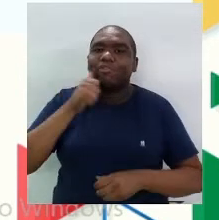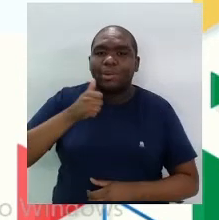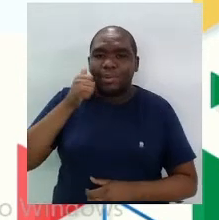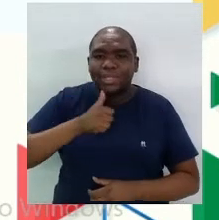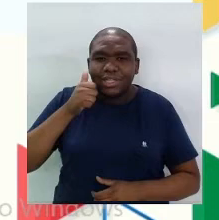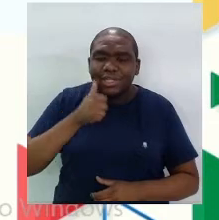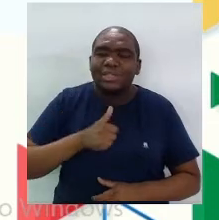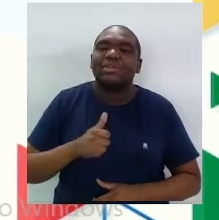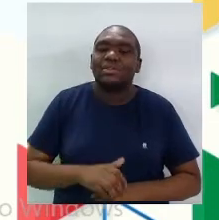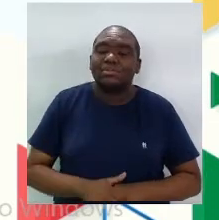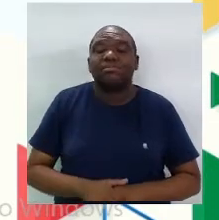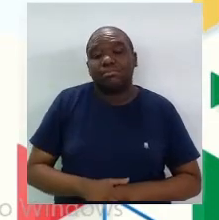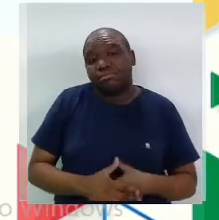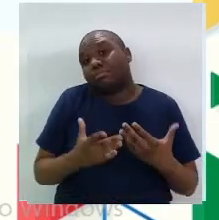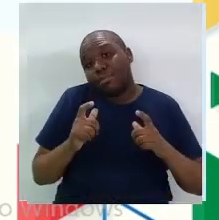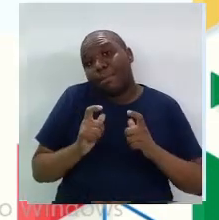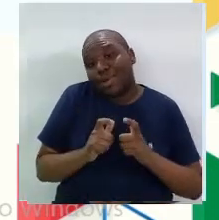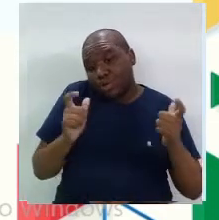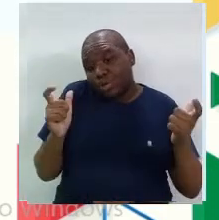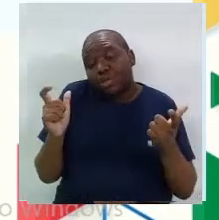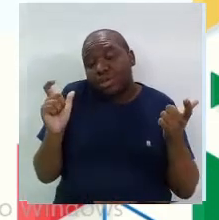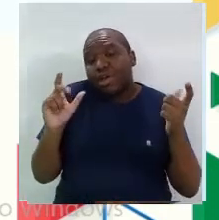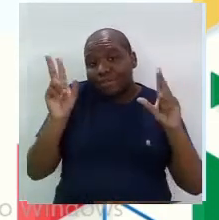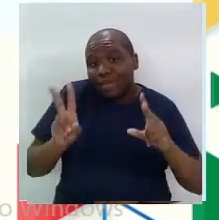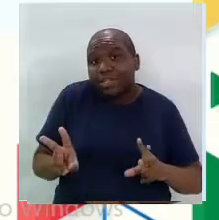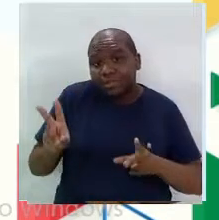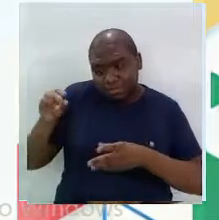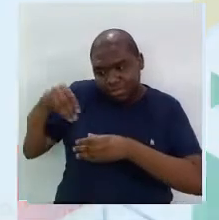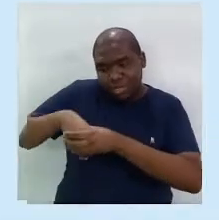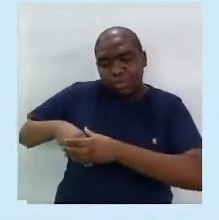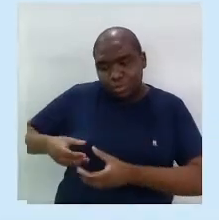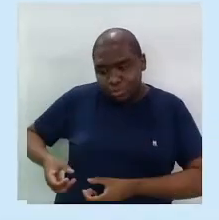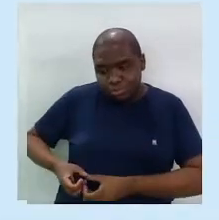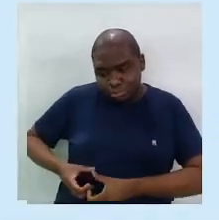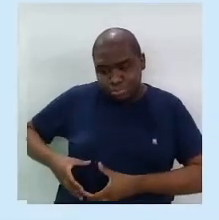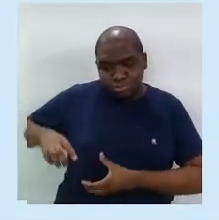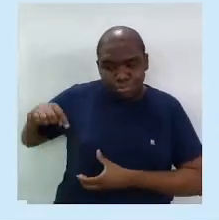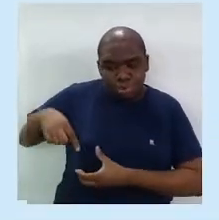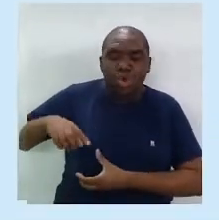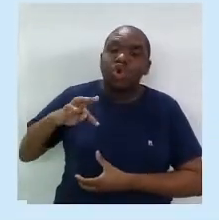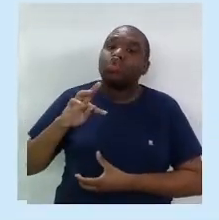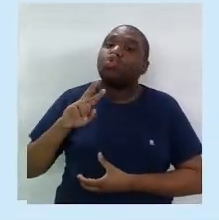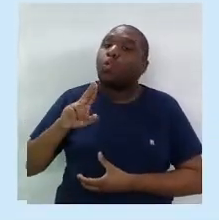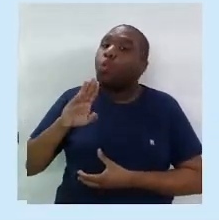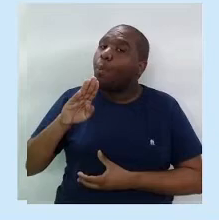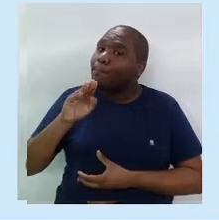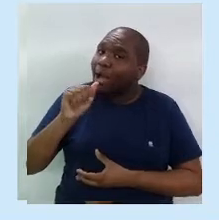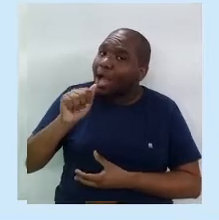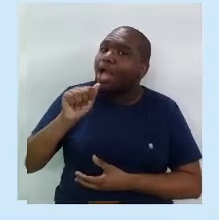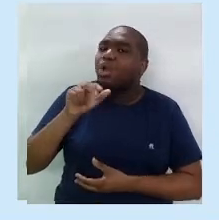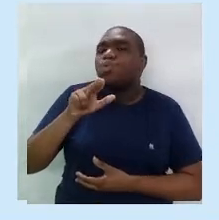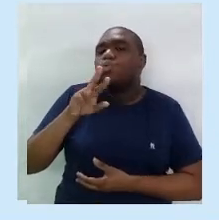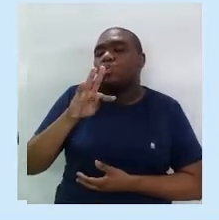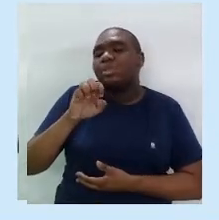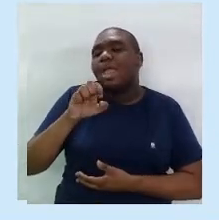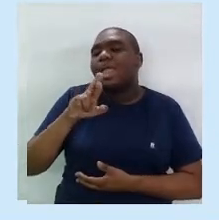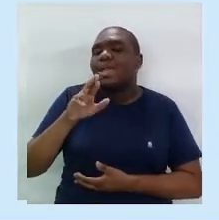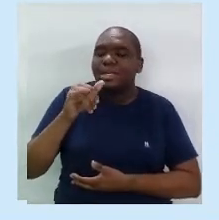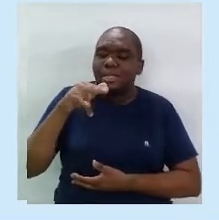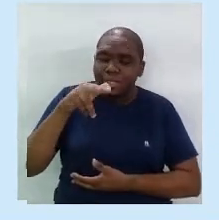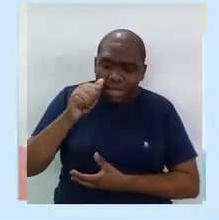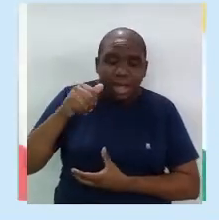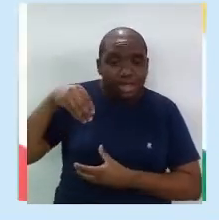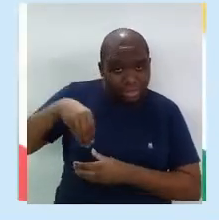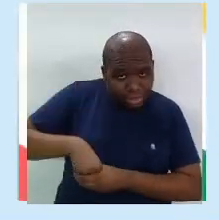interior do sistema reprodutor feminino, mais frequentemente na tuba uterina. Então, na imagem